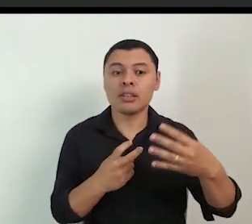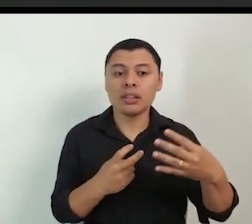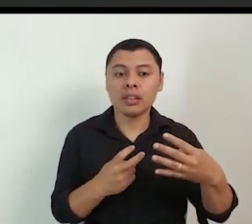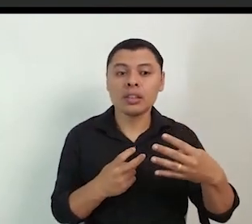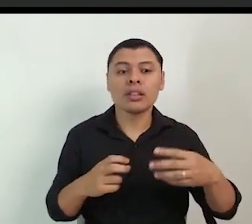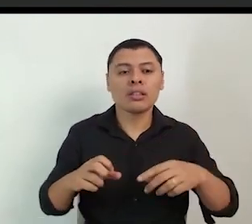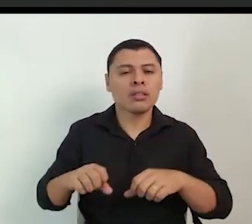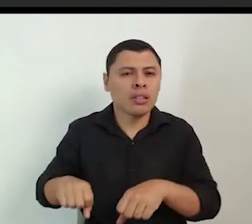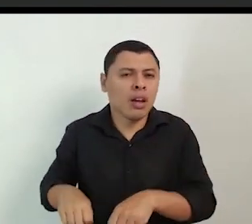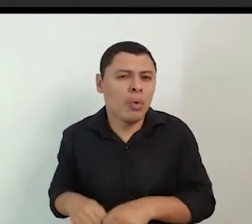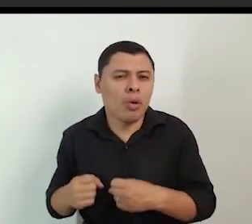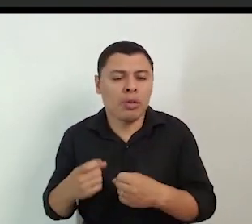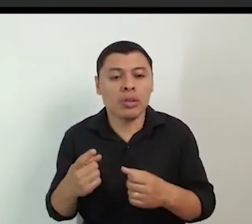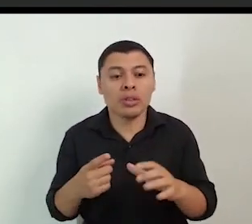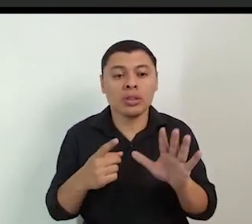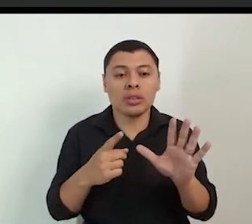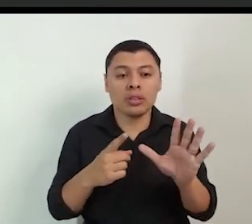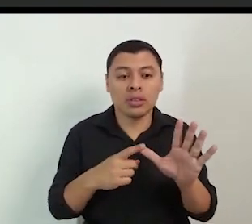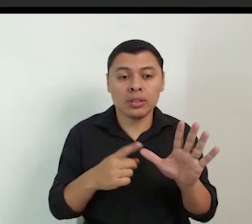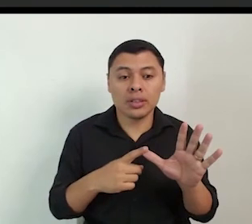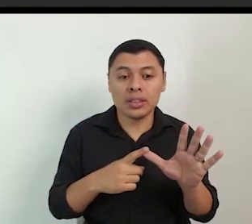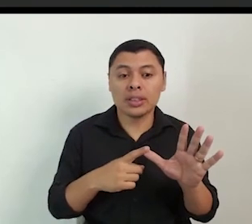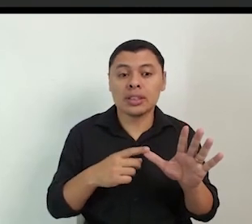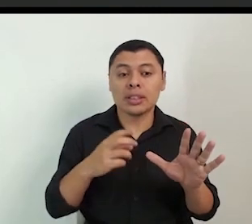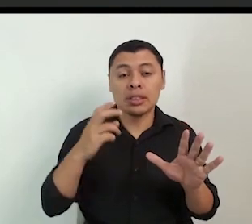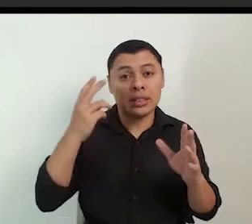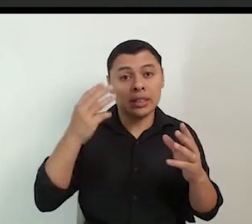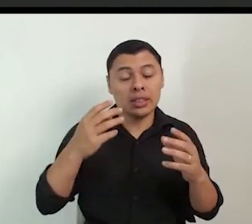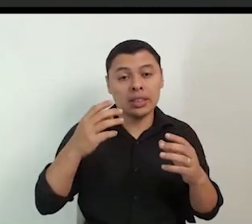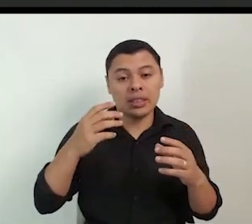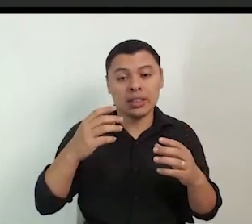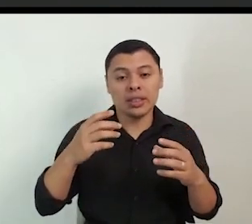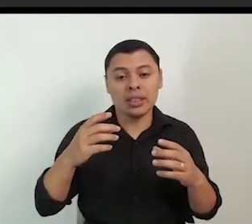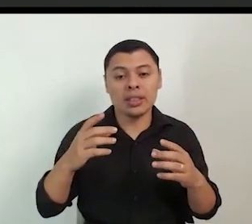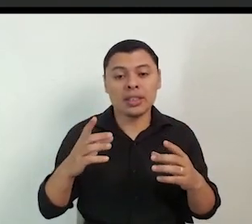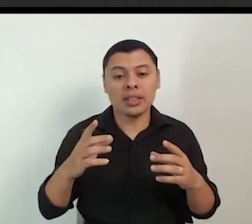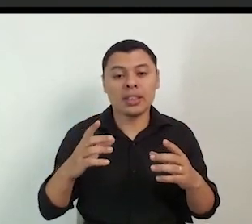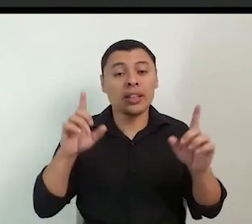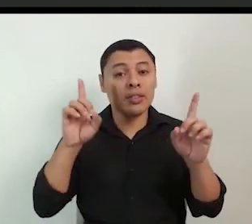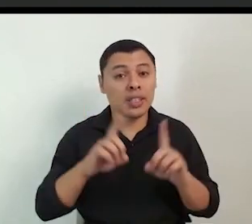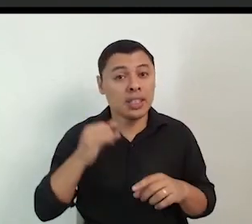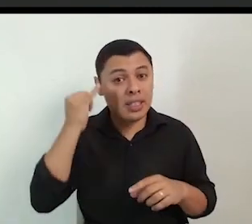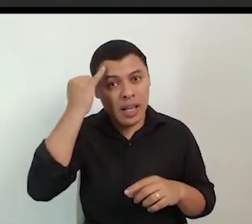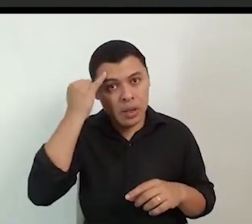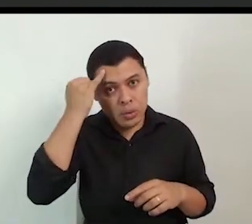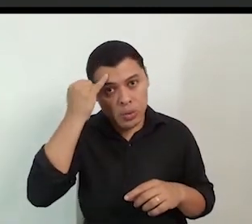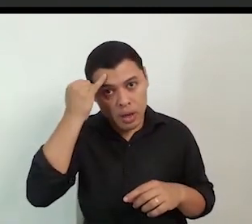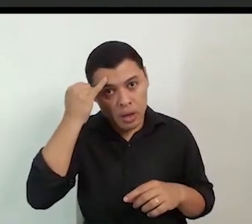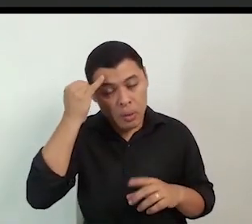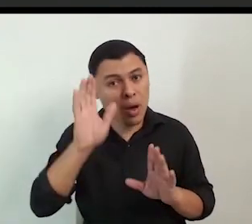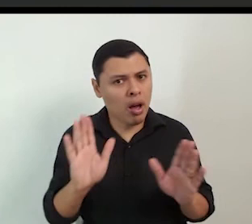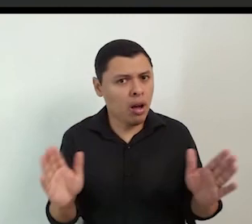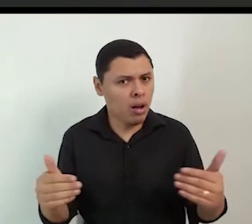seguida intelectual. Normalmente as pessoas confundem e colocam o autista como deficiência intelectual, mas nem todo autista